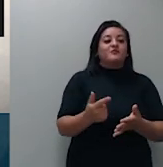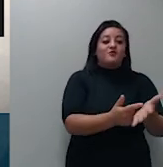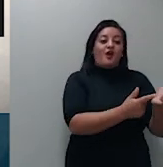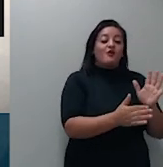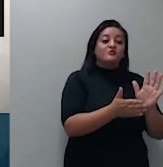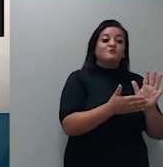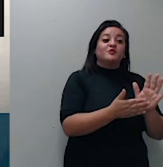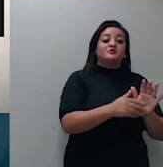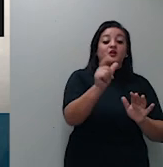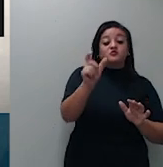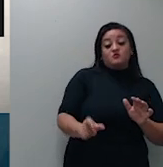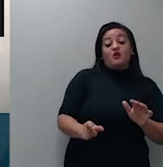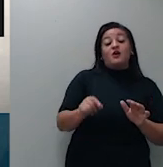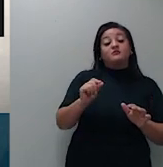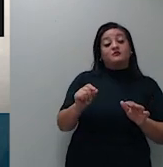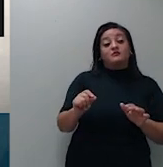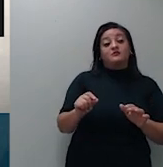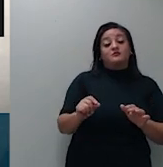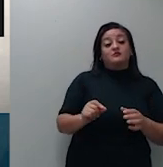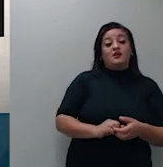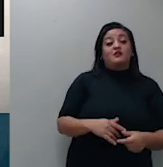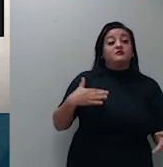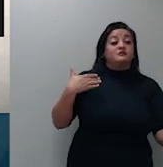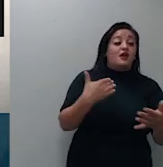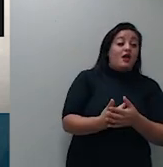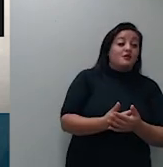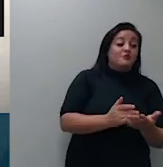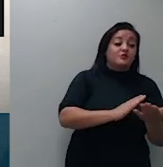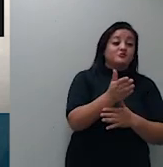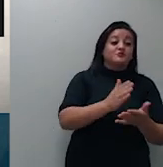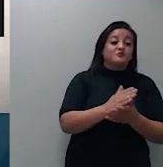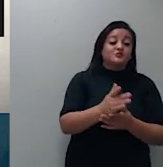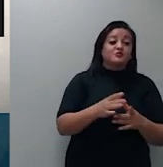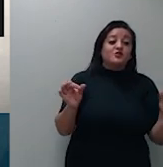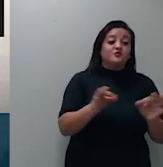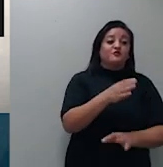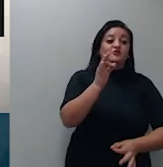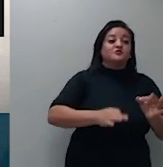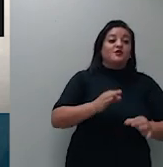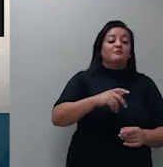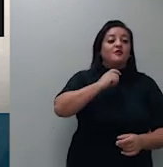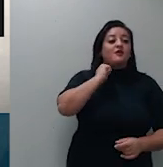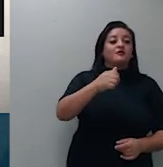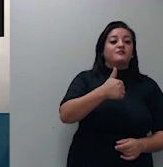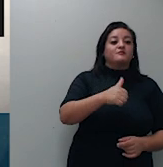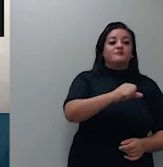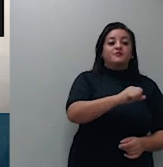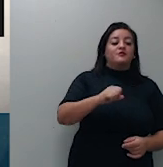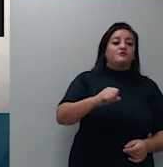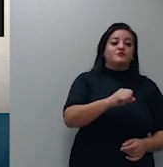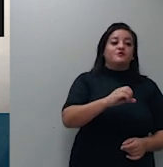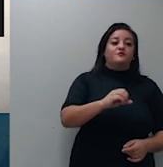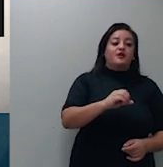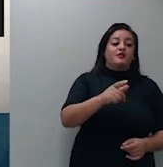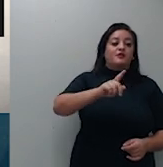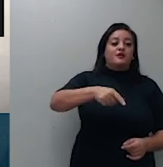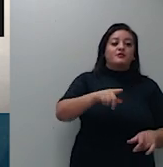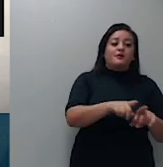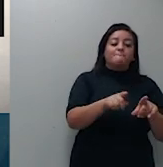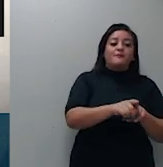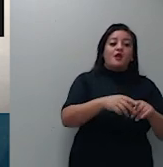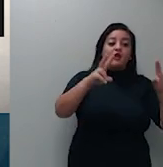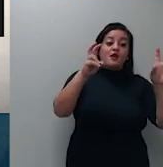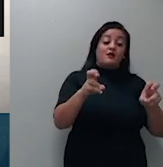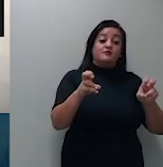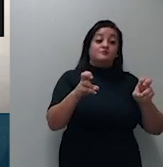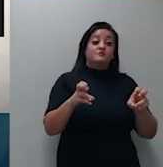colhe-se do acórdão recorrido de um lado que desde a homologação da partilha transitado em julgado em abril de 1990 vírgula